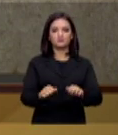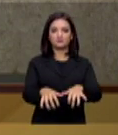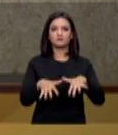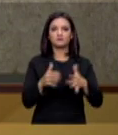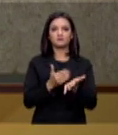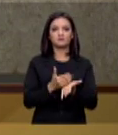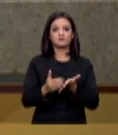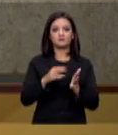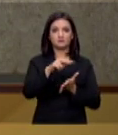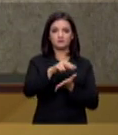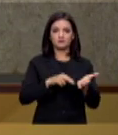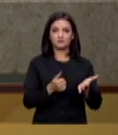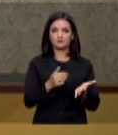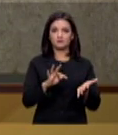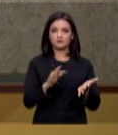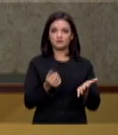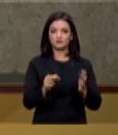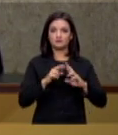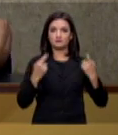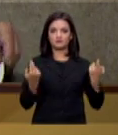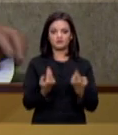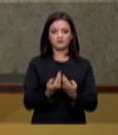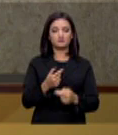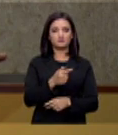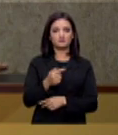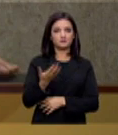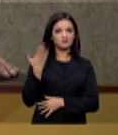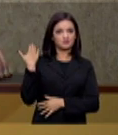com a leitura da ata da sessão anterior.